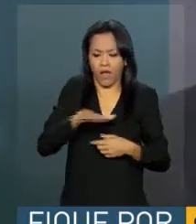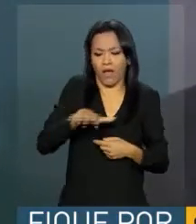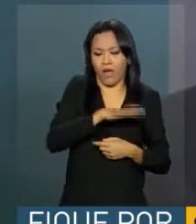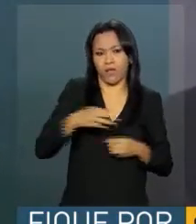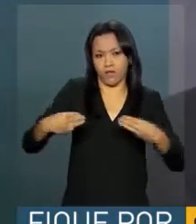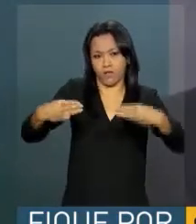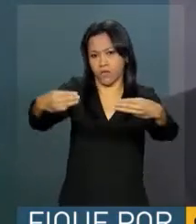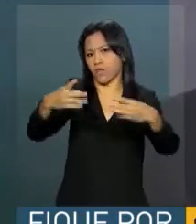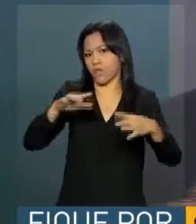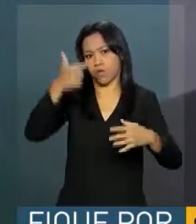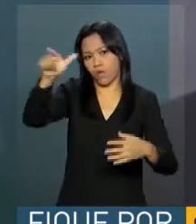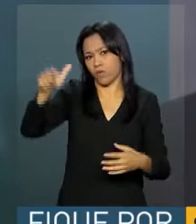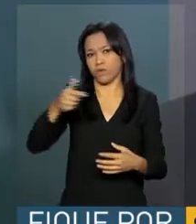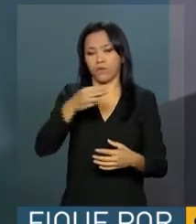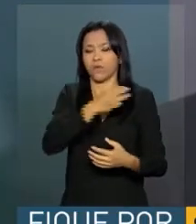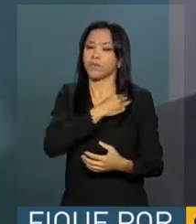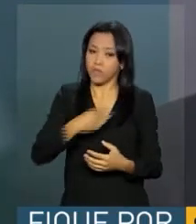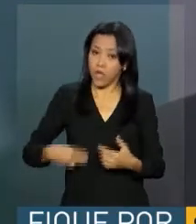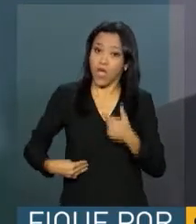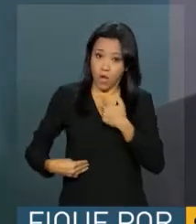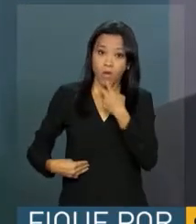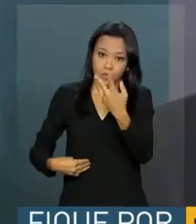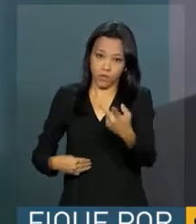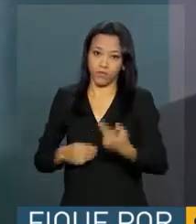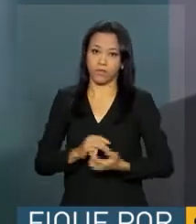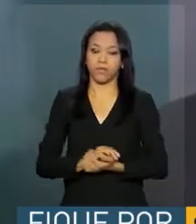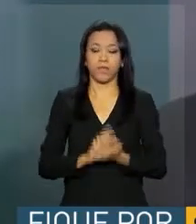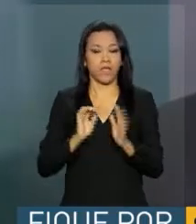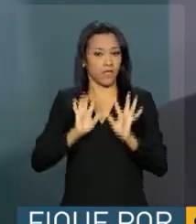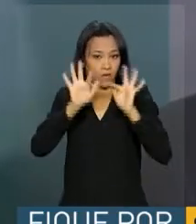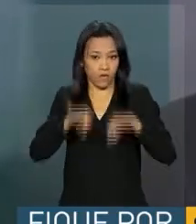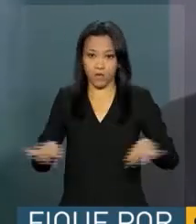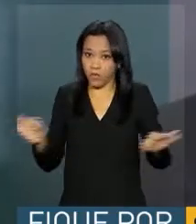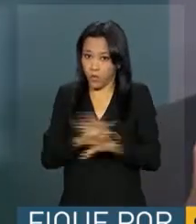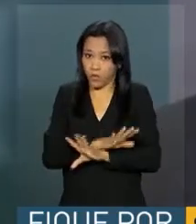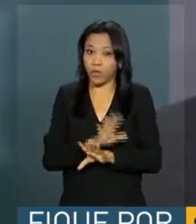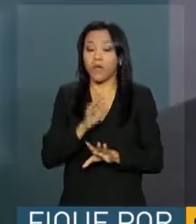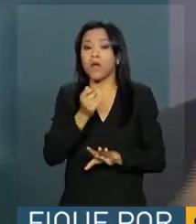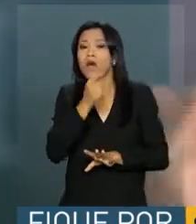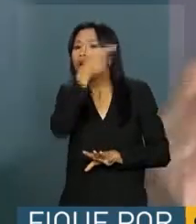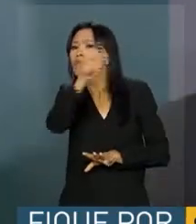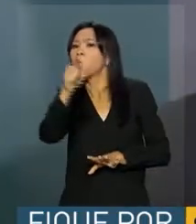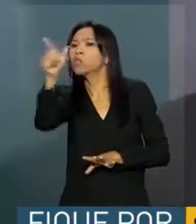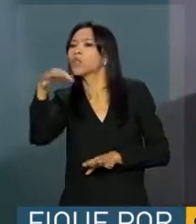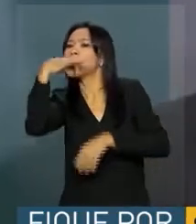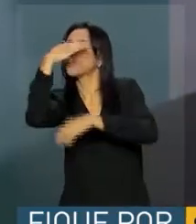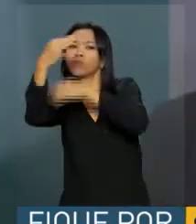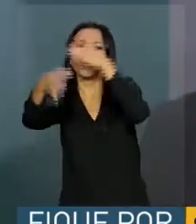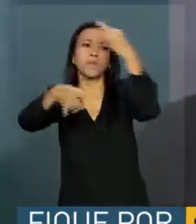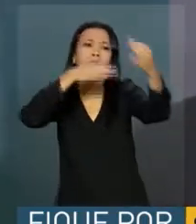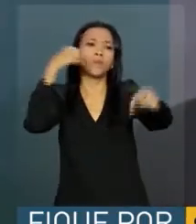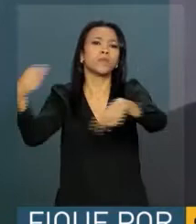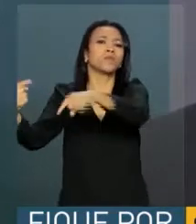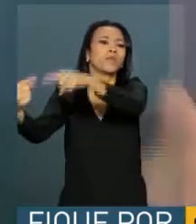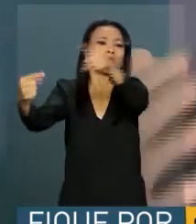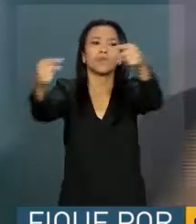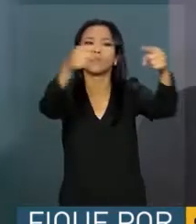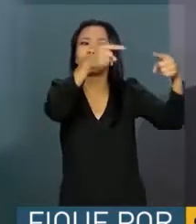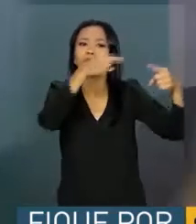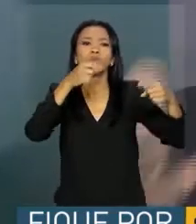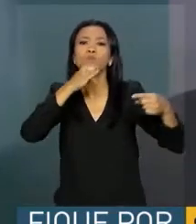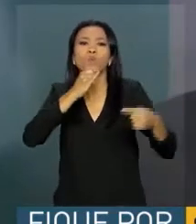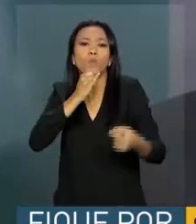eu anuncio a decisão e essa decisão é final. Enquanto o restante são meramente discussões que muitas